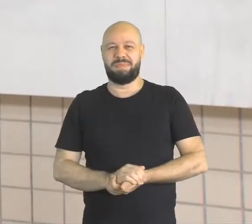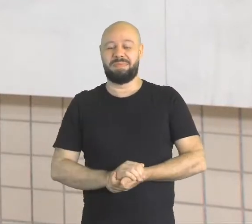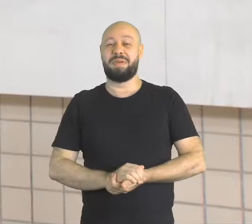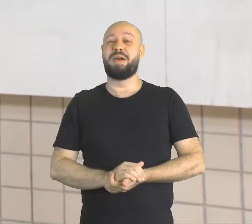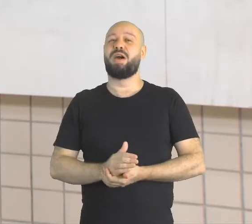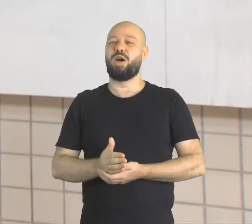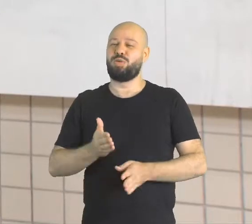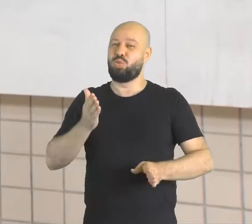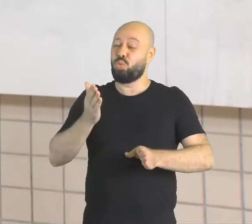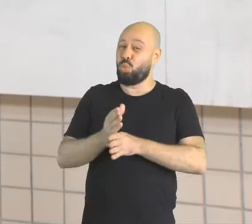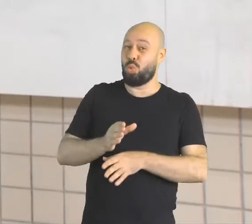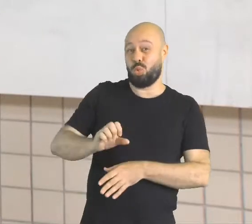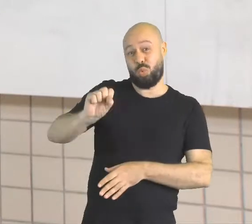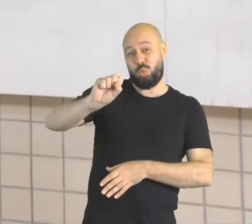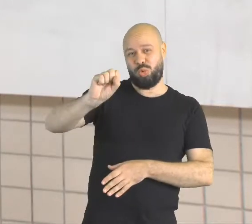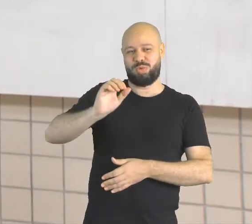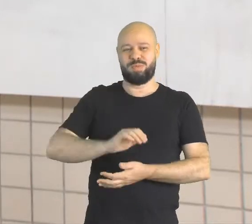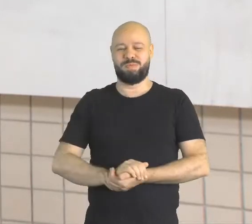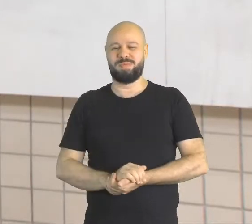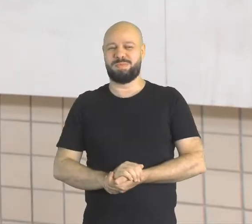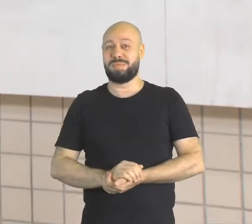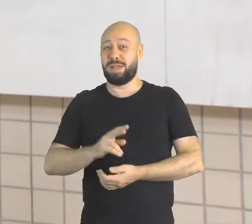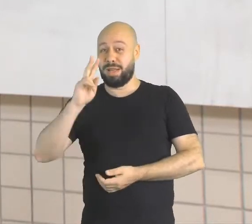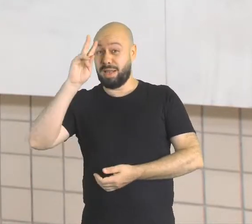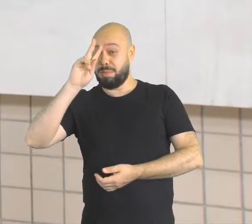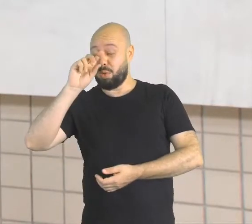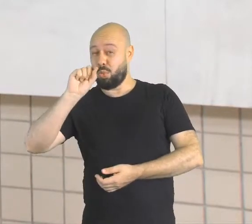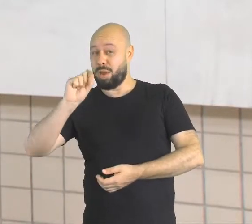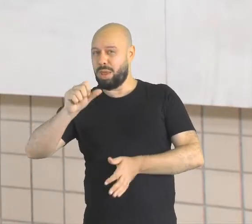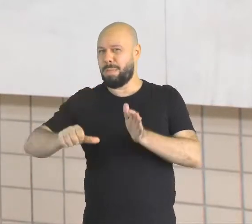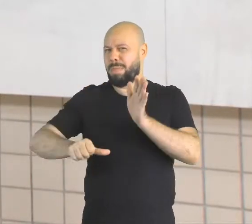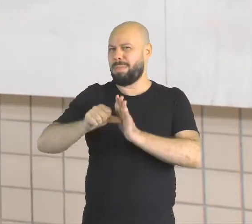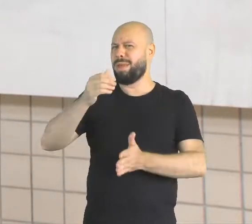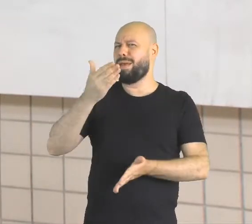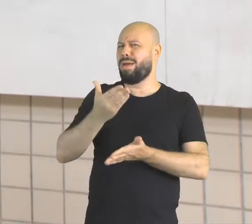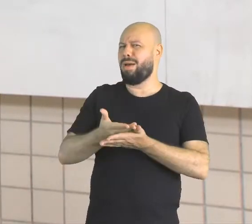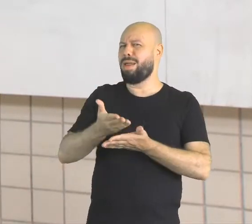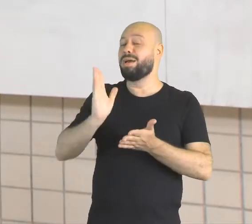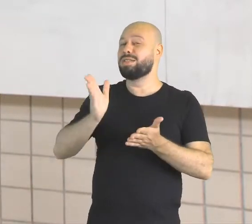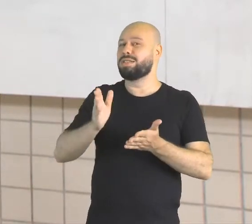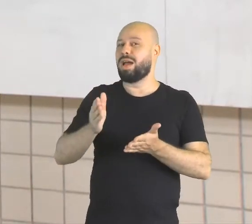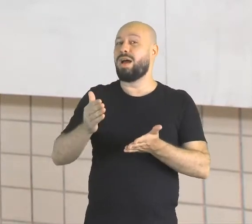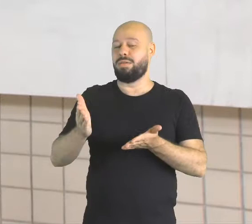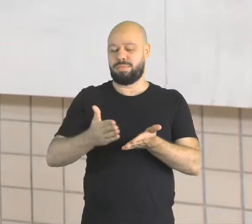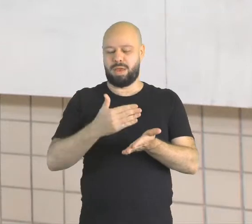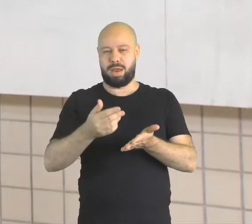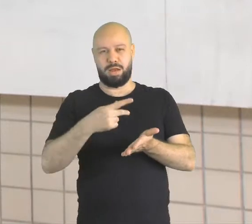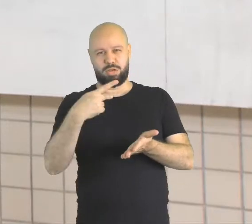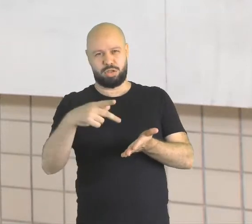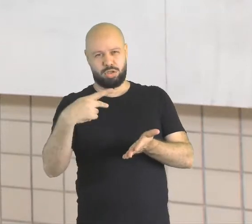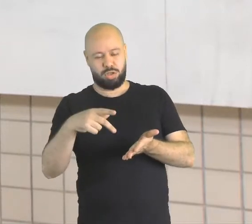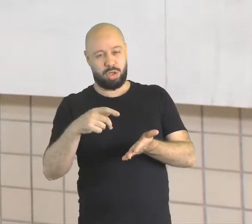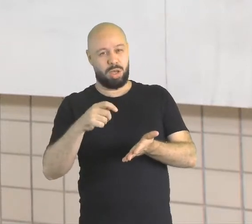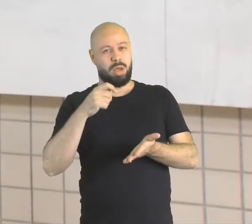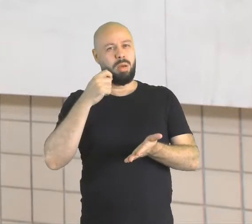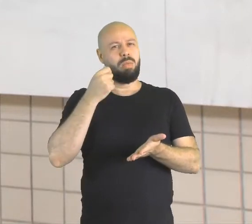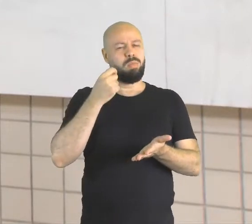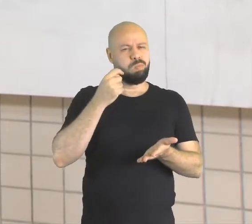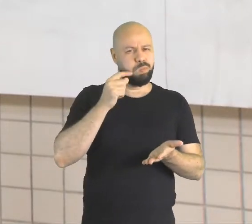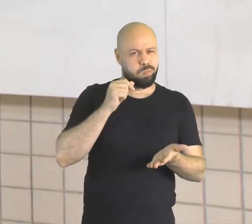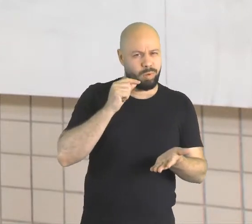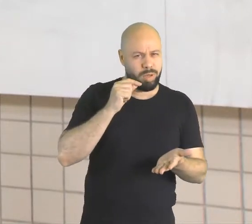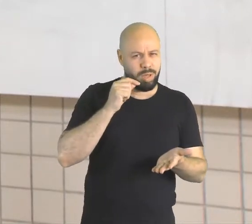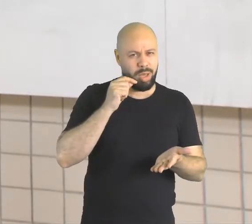8º encontro. Lembrando, desde a nossa primeira aula, o caderninho, o lápis, a caneta e a